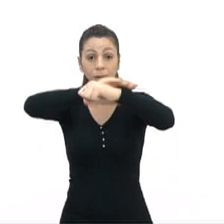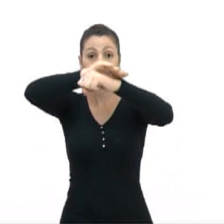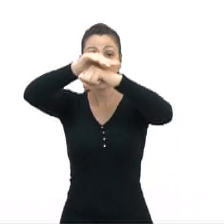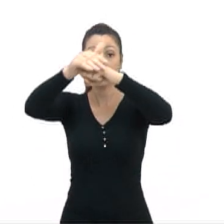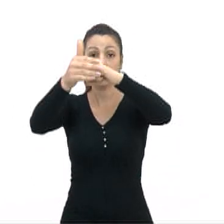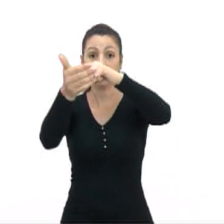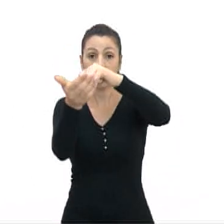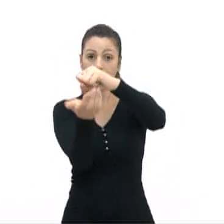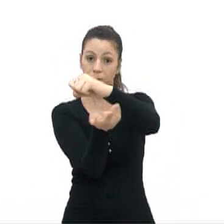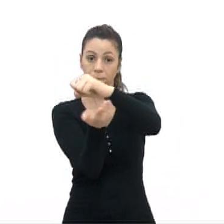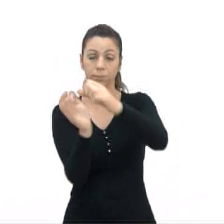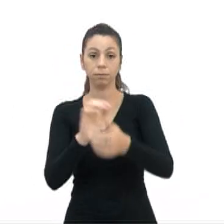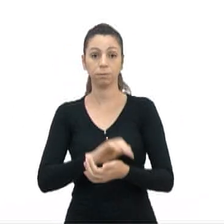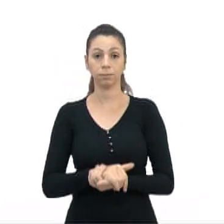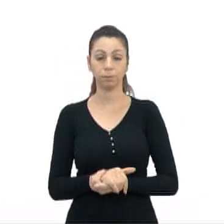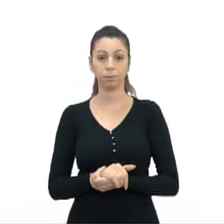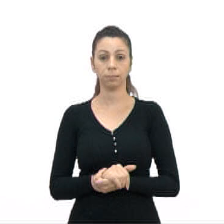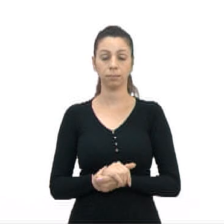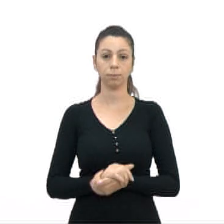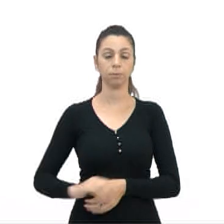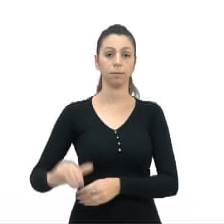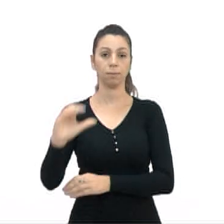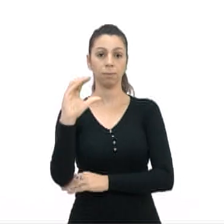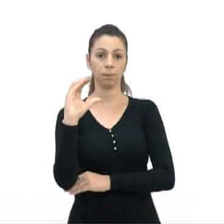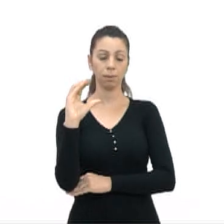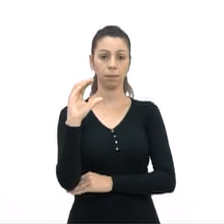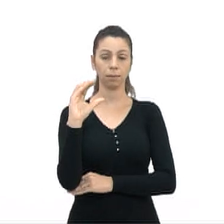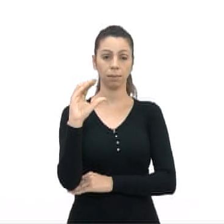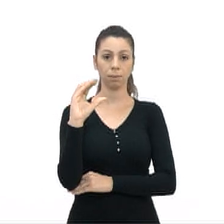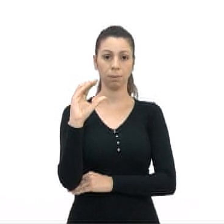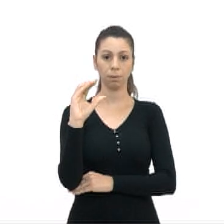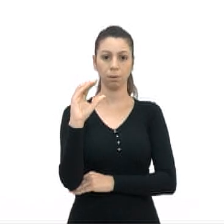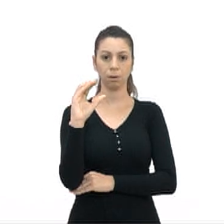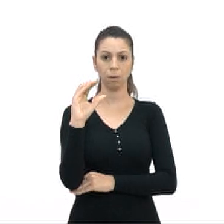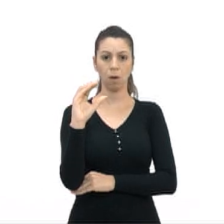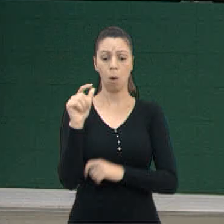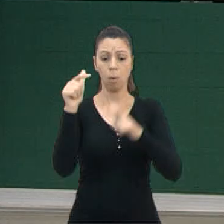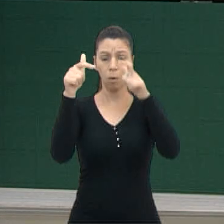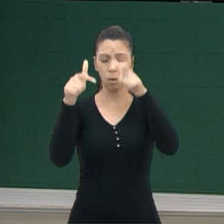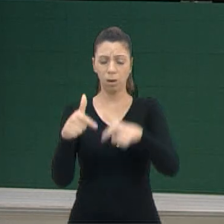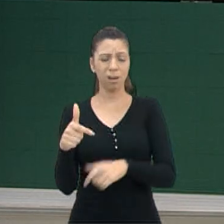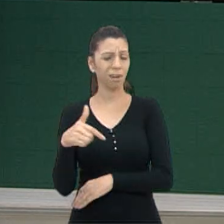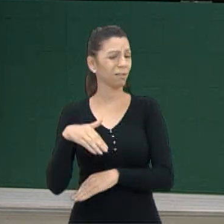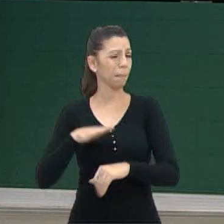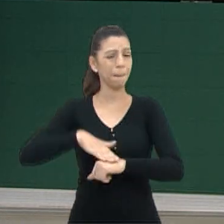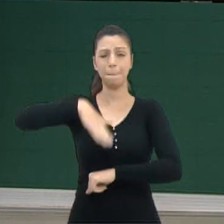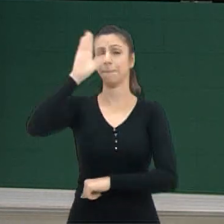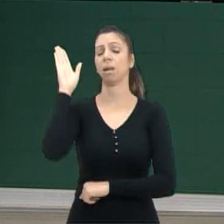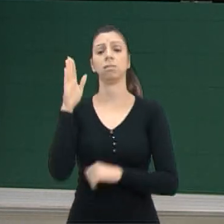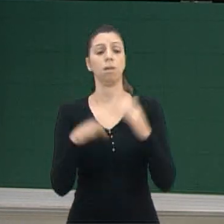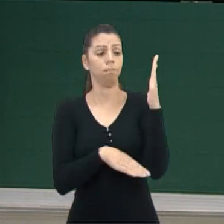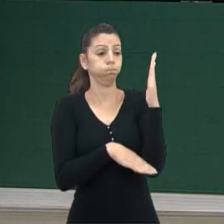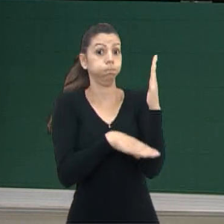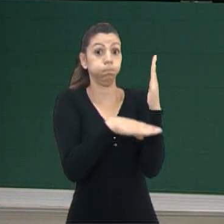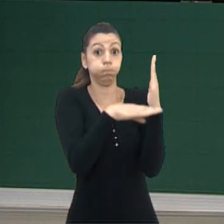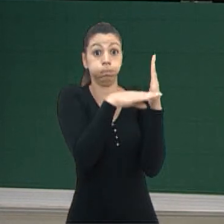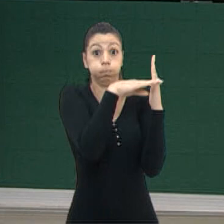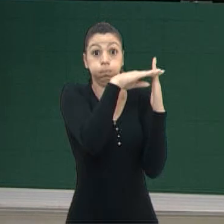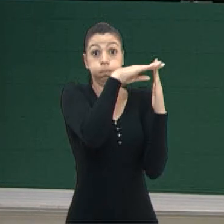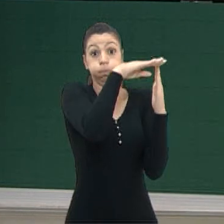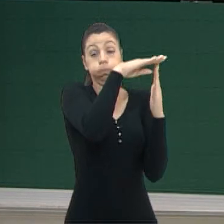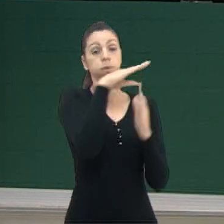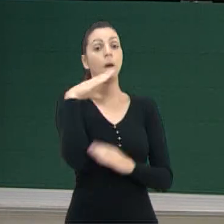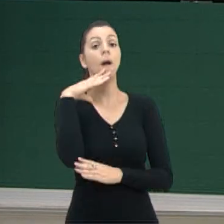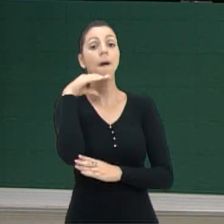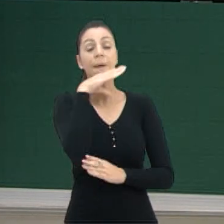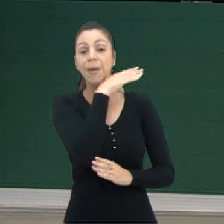terrestre. C. É a camada mais quente e interna, a mais central do planeta.